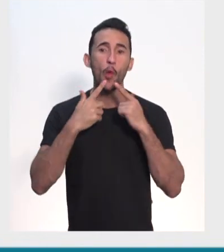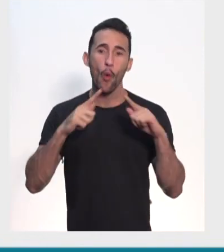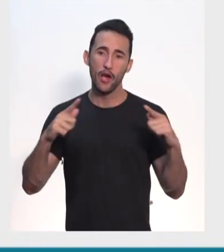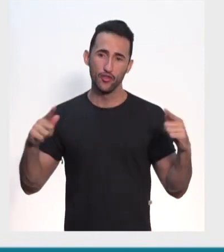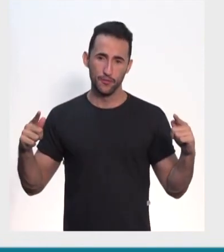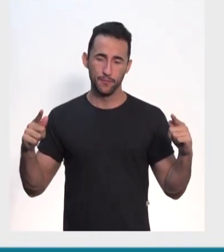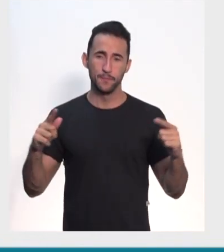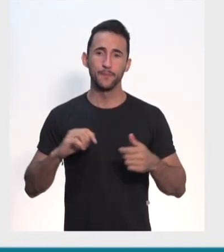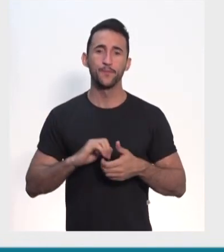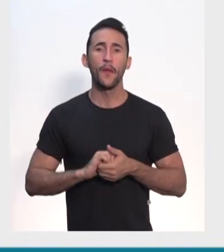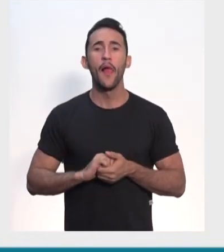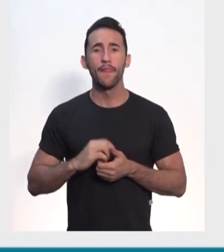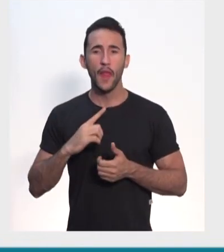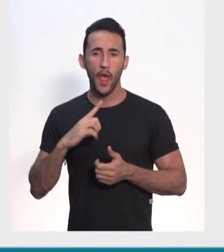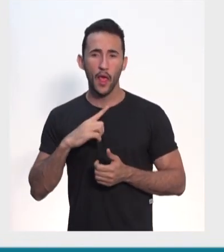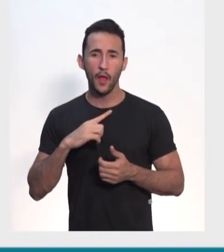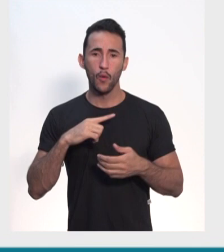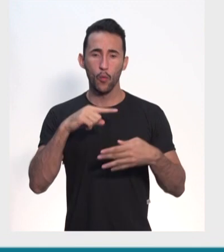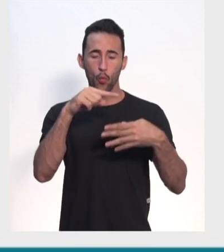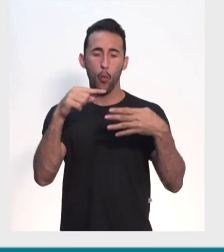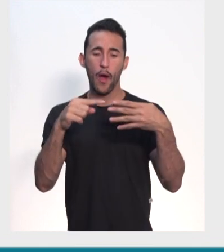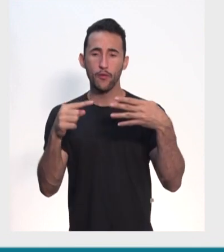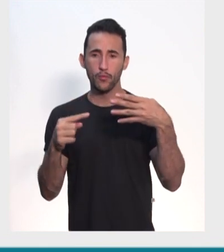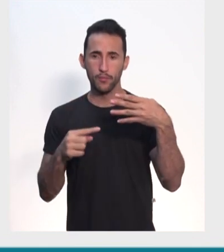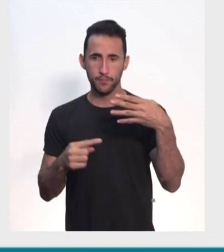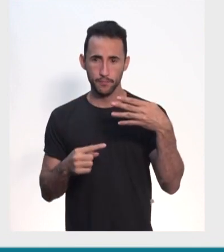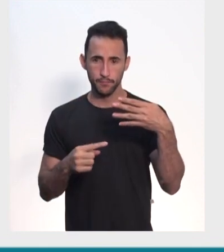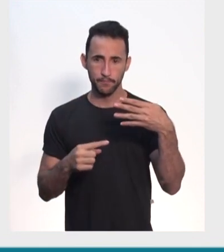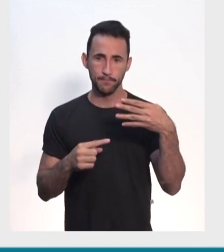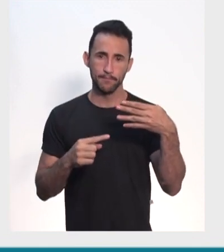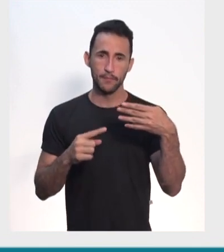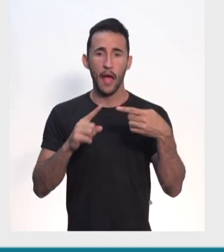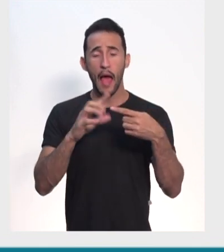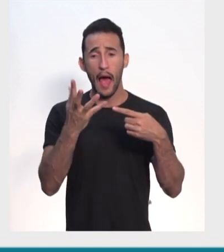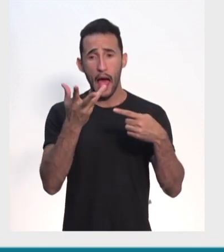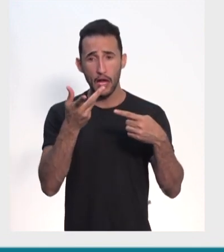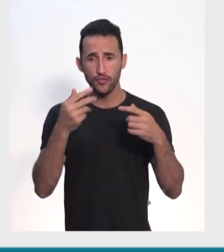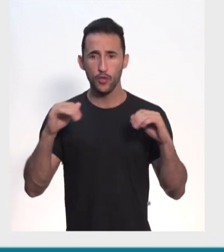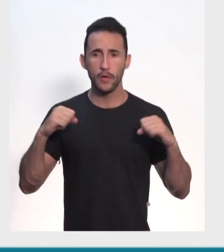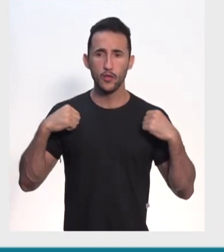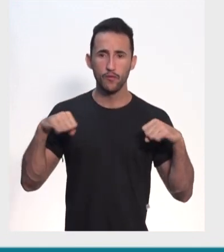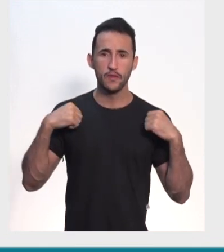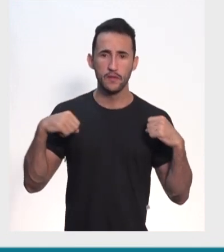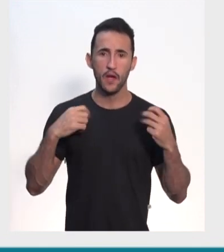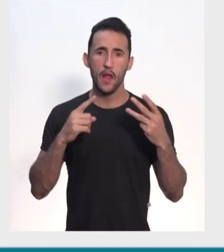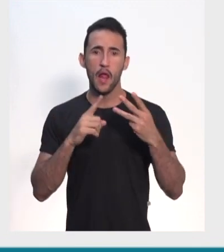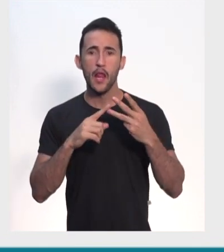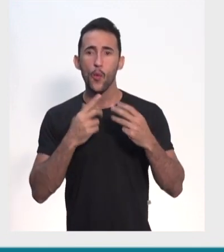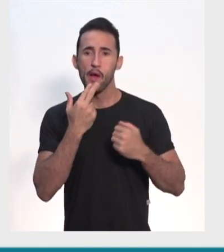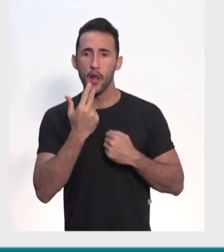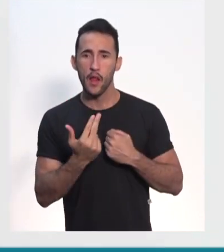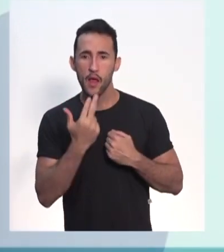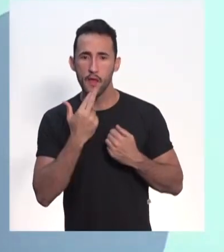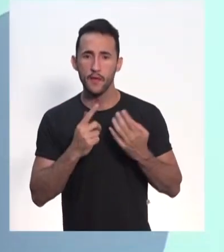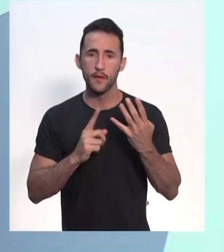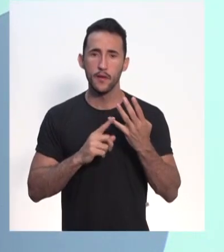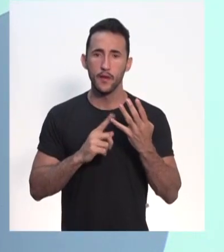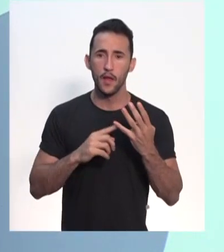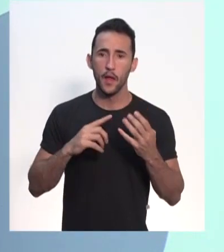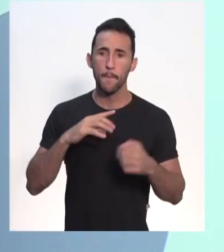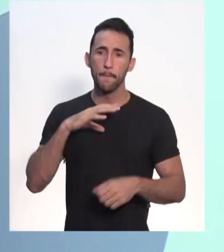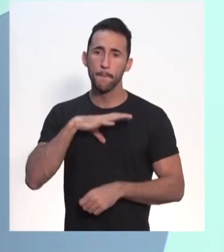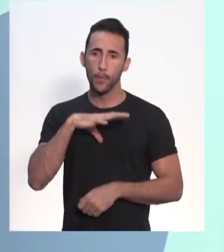algumas perguntas importantes para este momento. Quais as habilidades que necessitam ser retomadas na minha